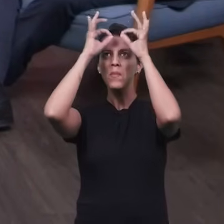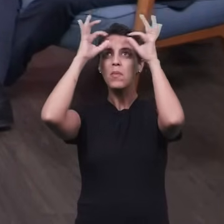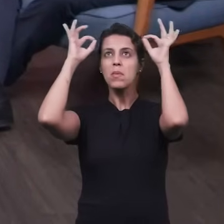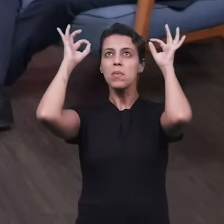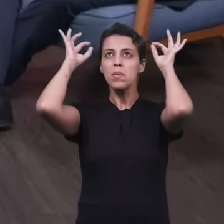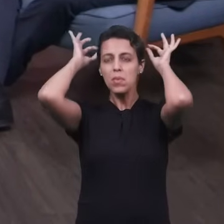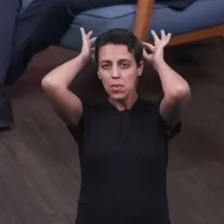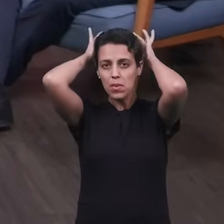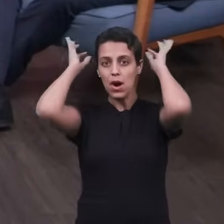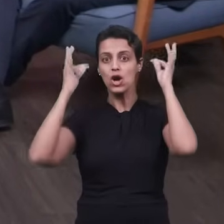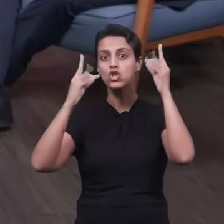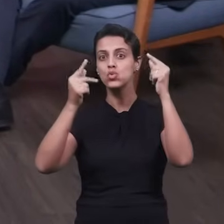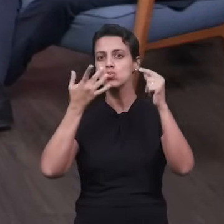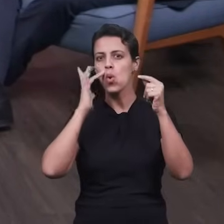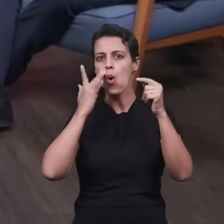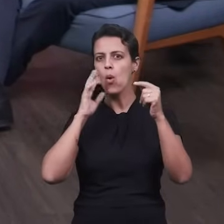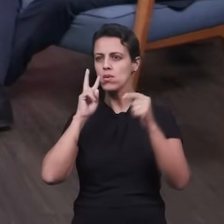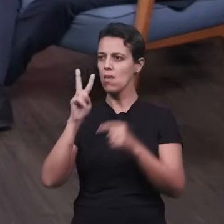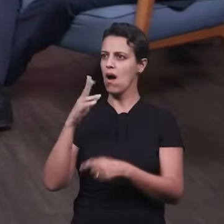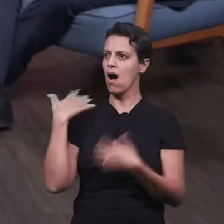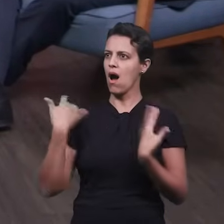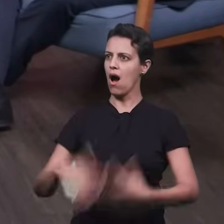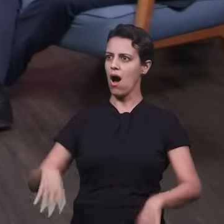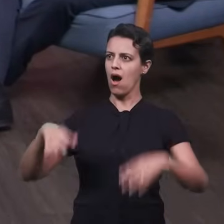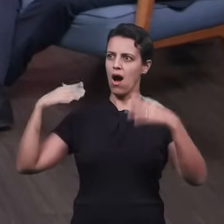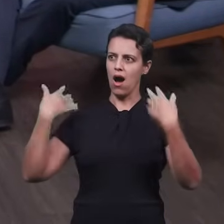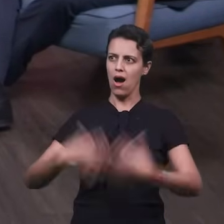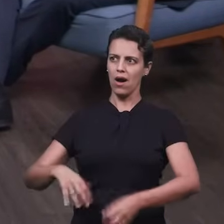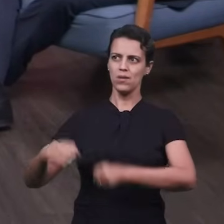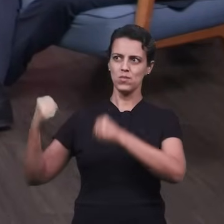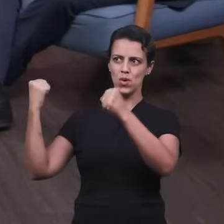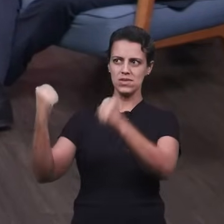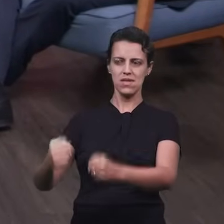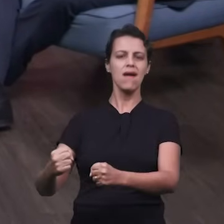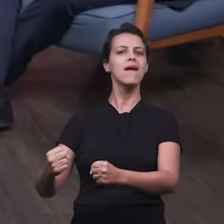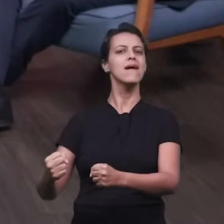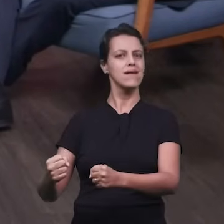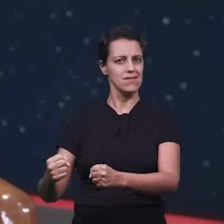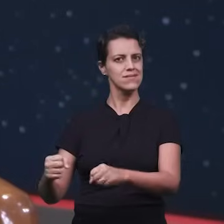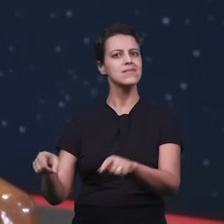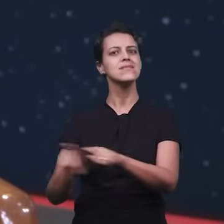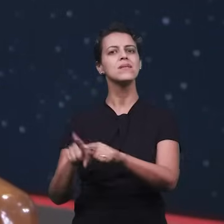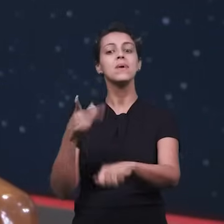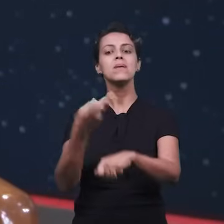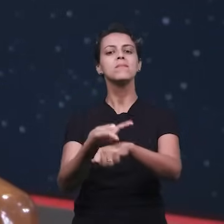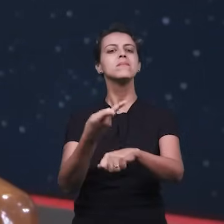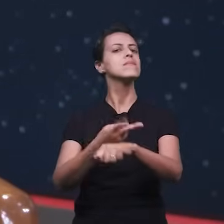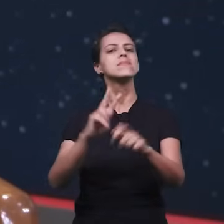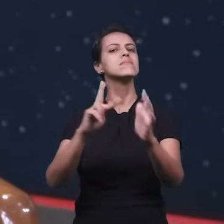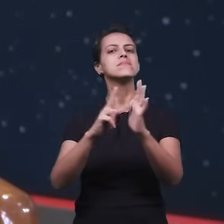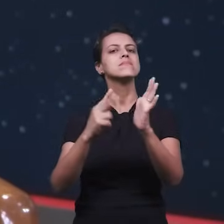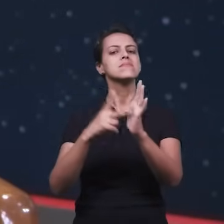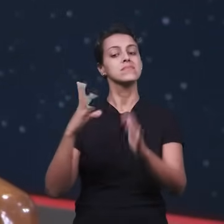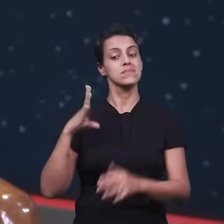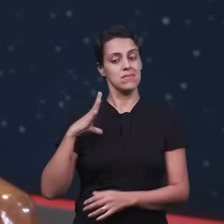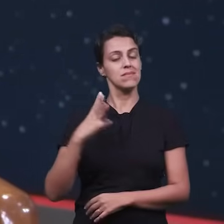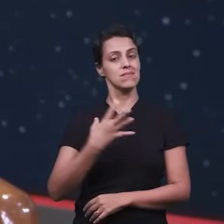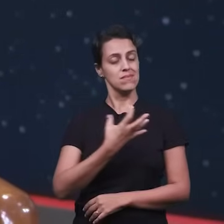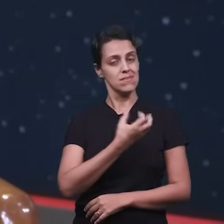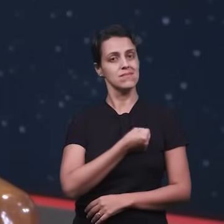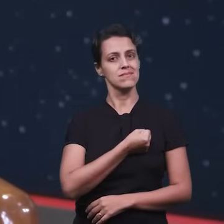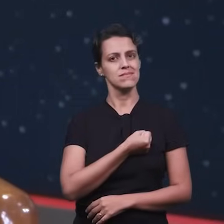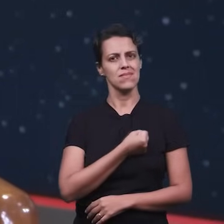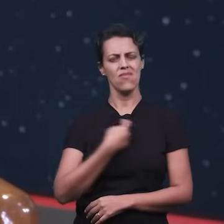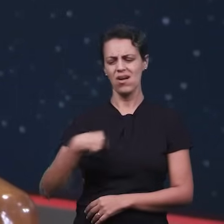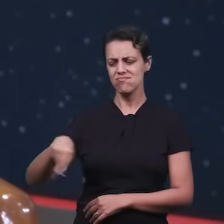Deus em nosso meio, né? A prata que nos remete ao preço da salvação, a redenção. Então é uma igreja que é adornada